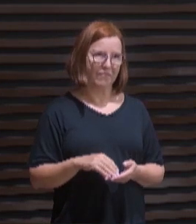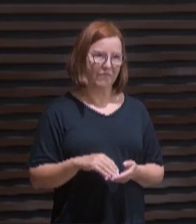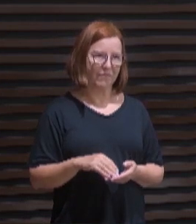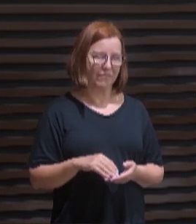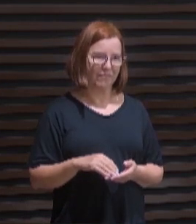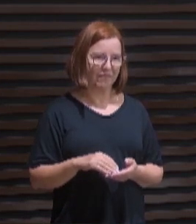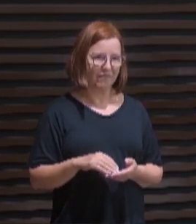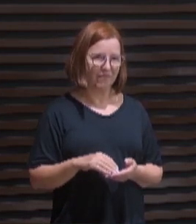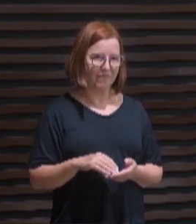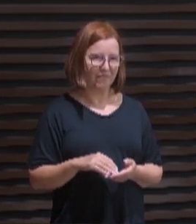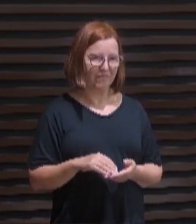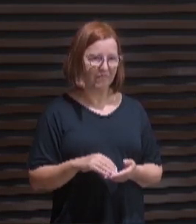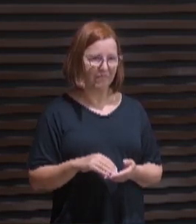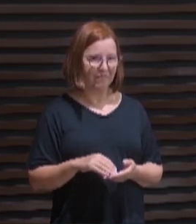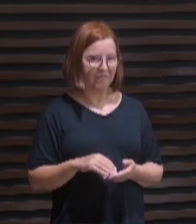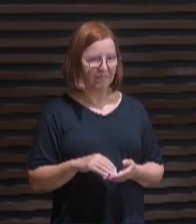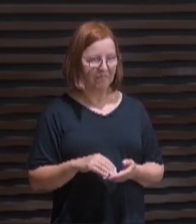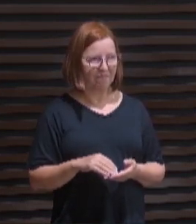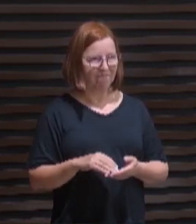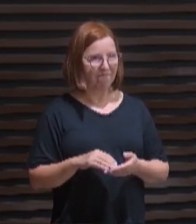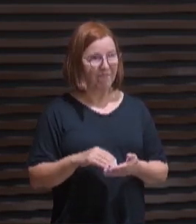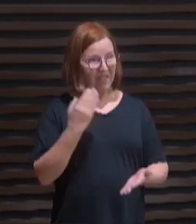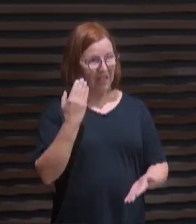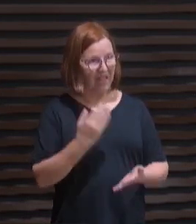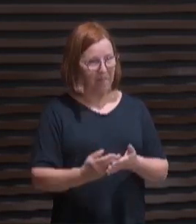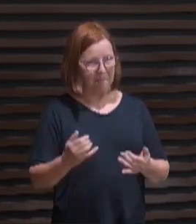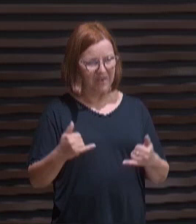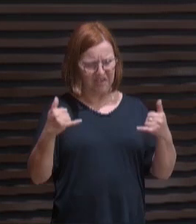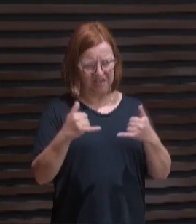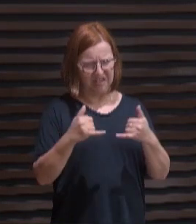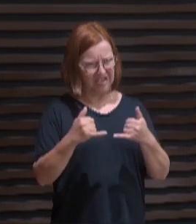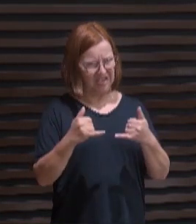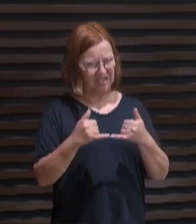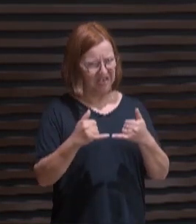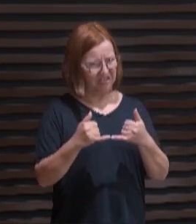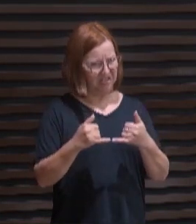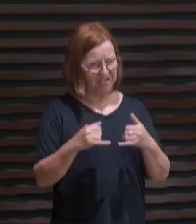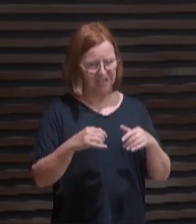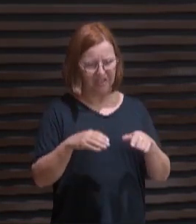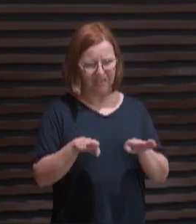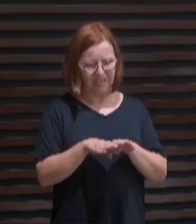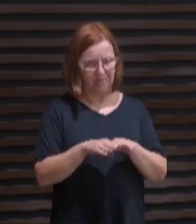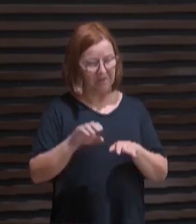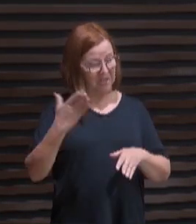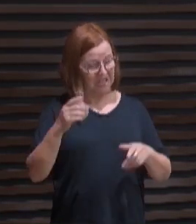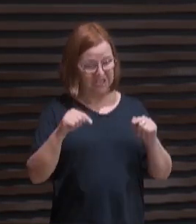é a perda da energia material, domina, tudo vai